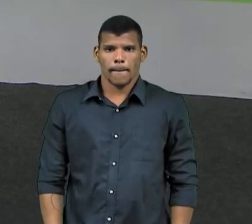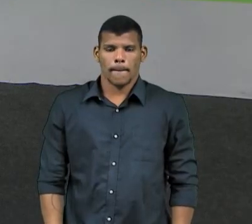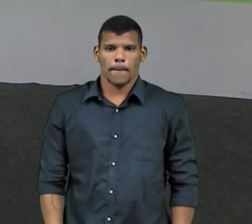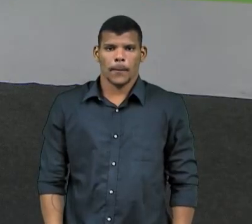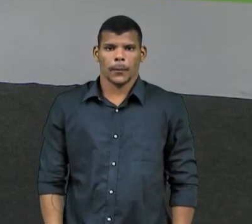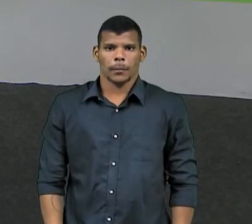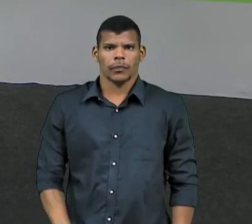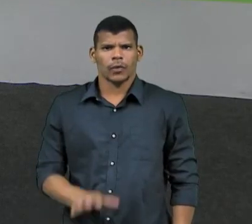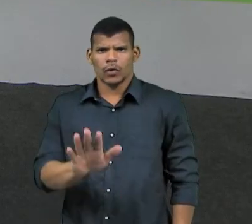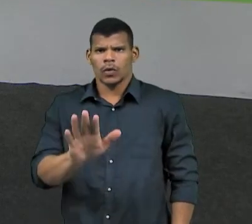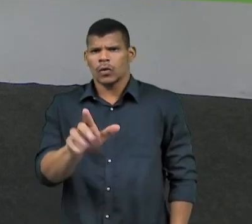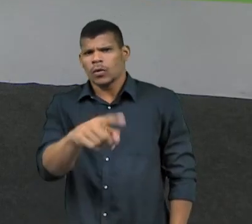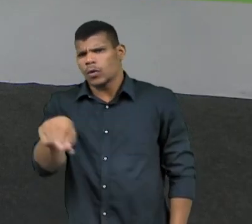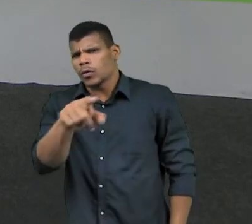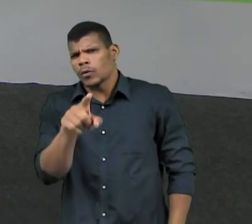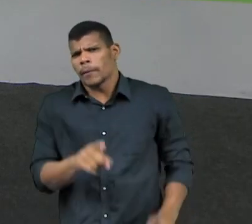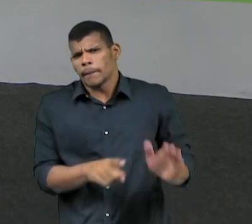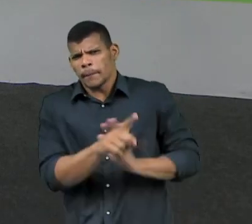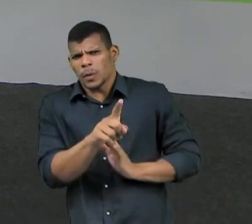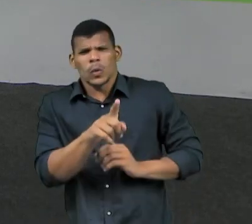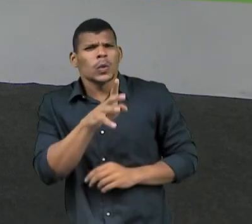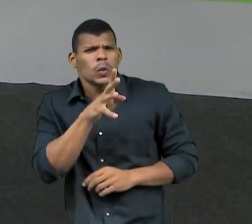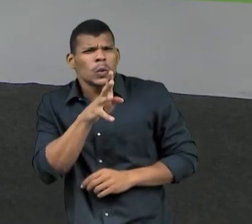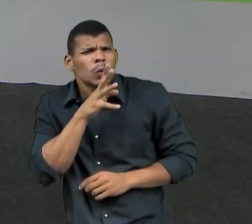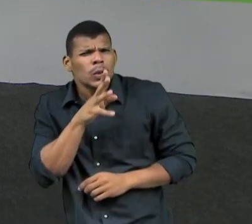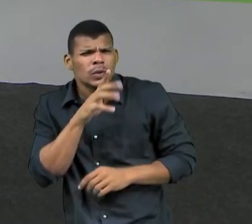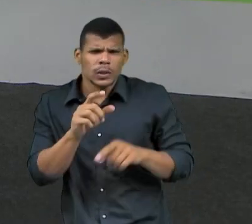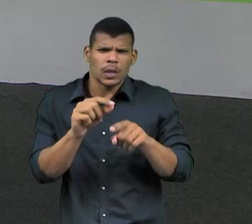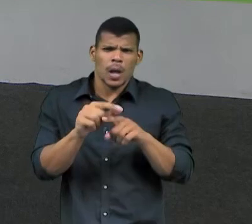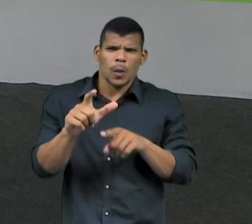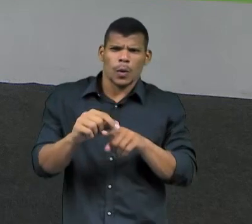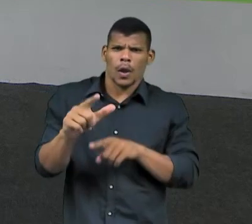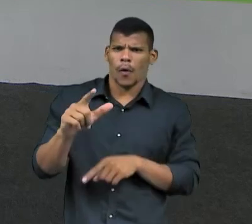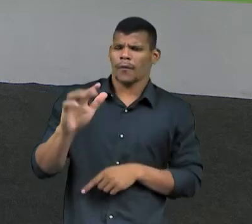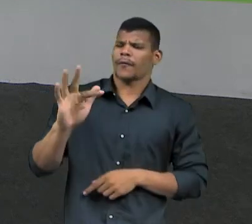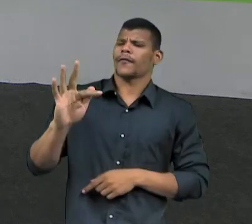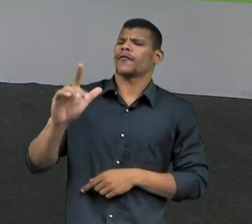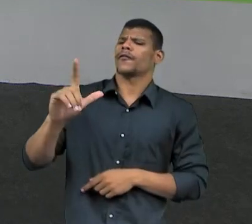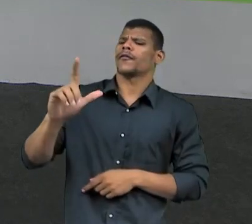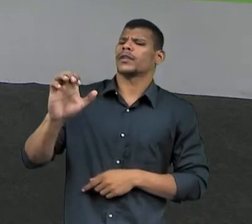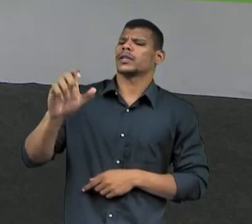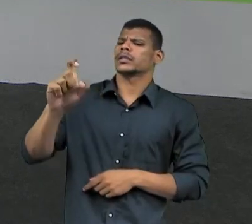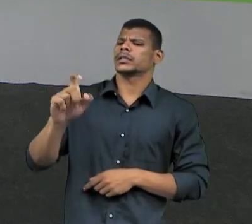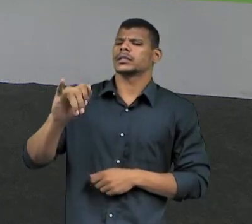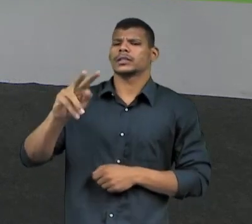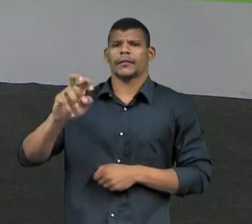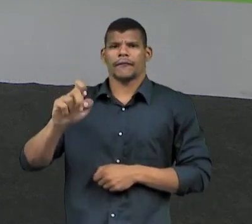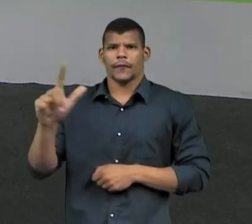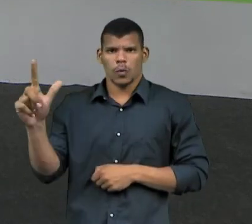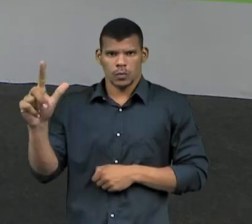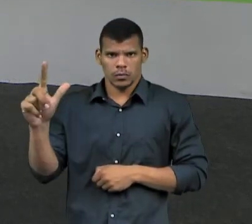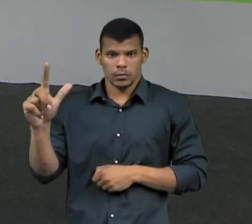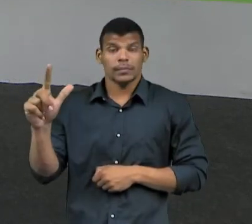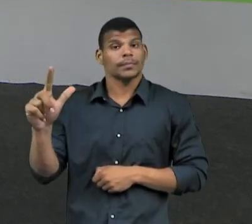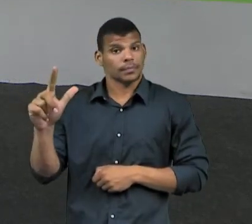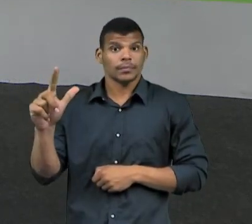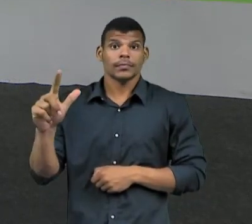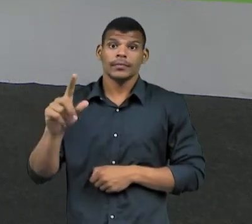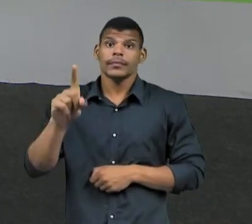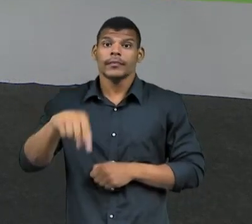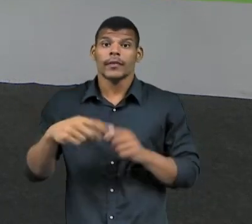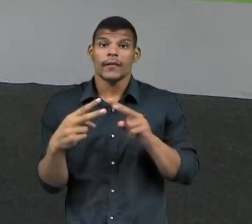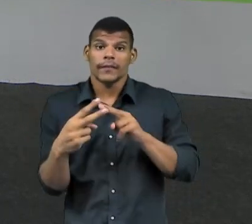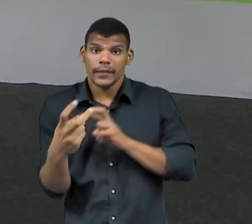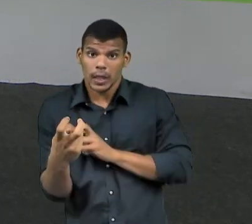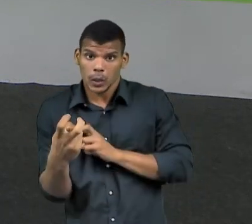Você conhece o tipo de aluguel flexível? Por meio da locação online, o cliente escolhe onde,